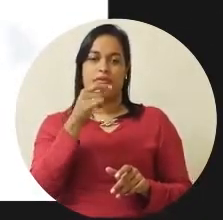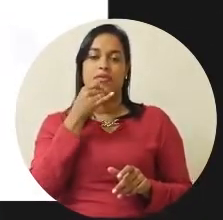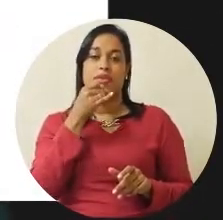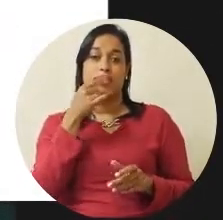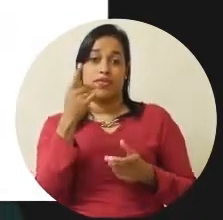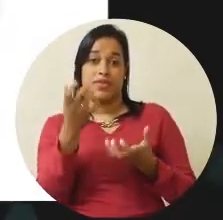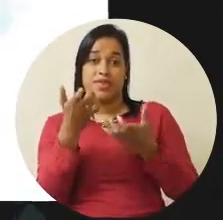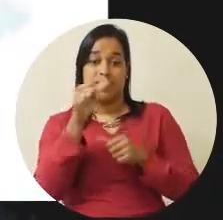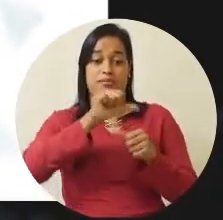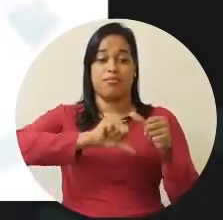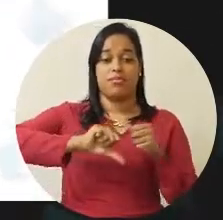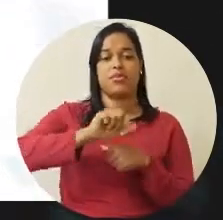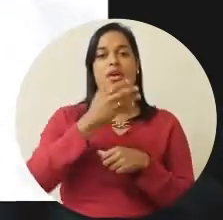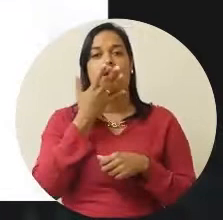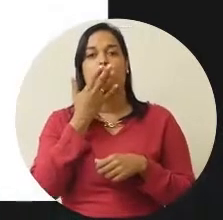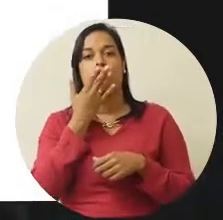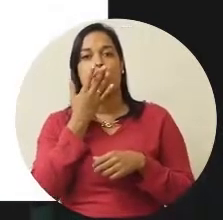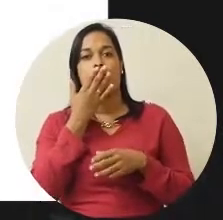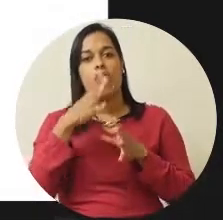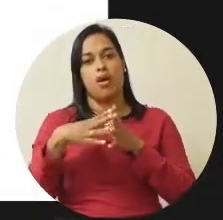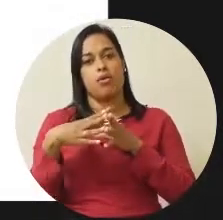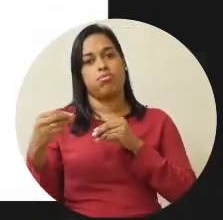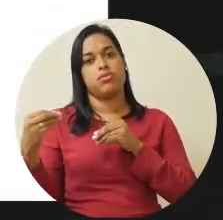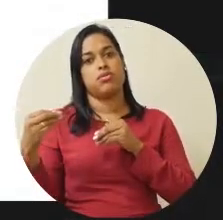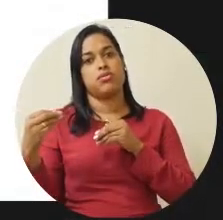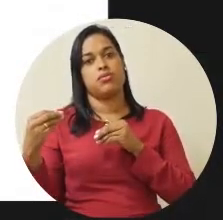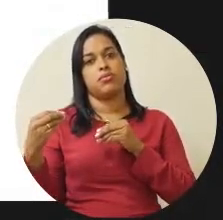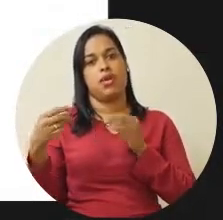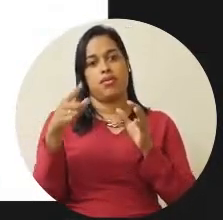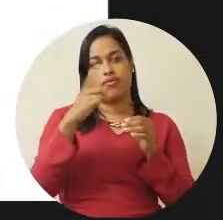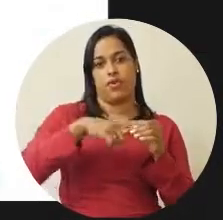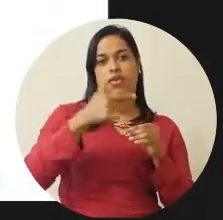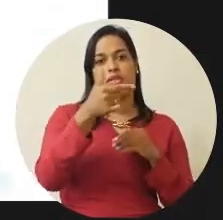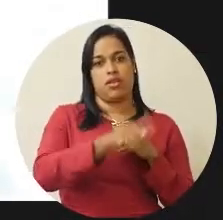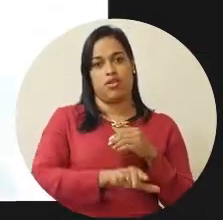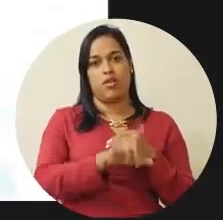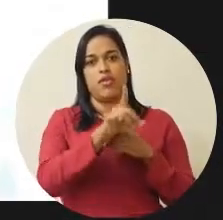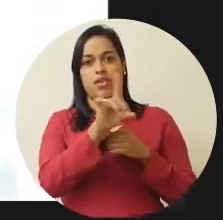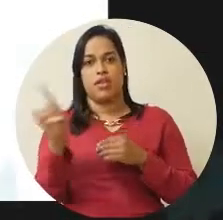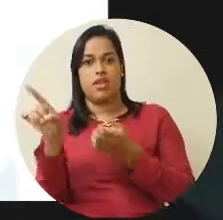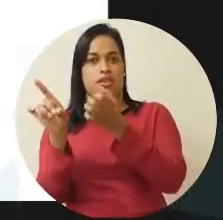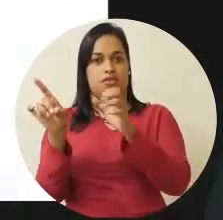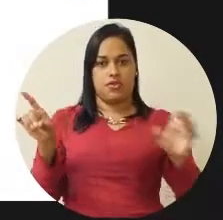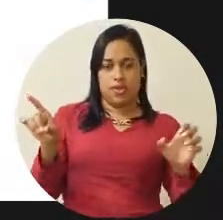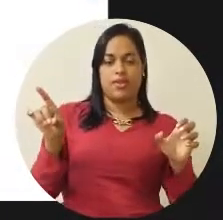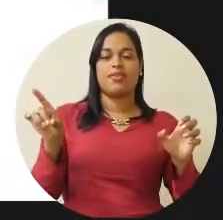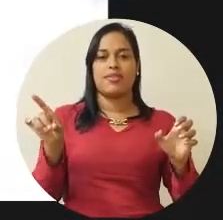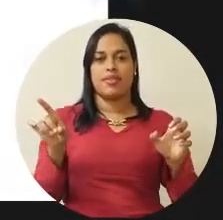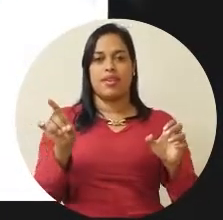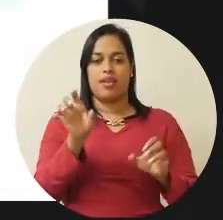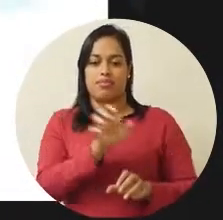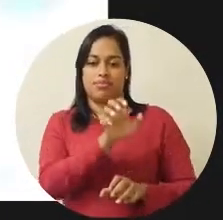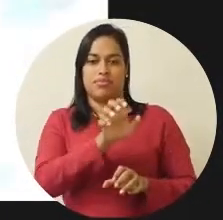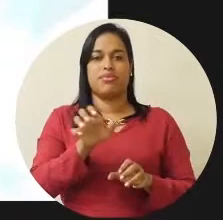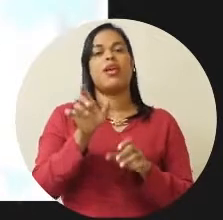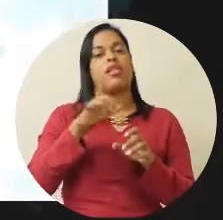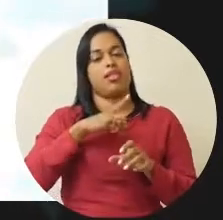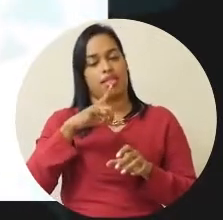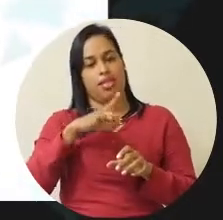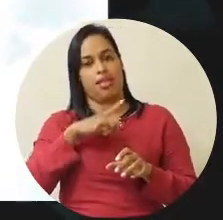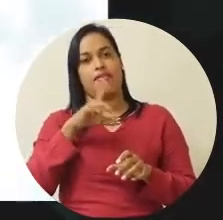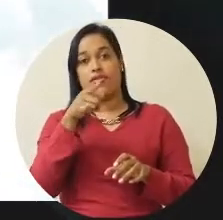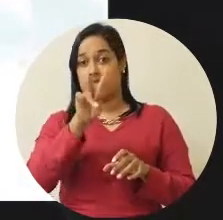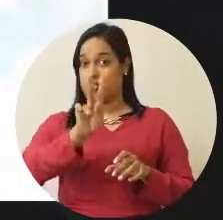mude a cor, você quer que ele desapareça, apareça, que você se desloque para a direita, desloque para a esquerda. Então ele tem,